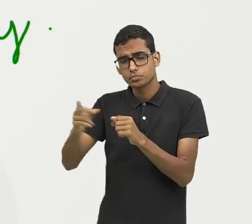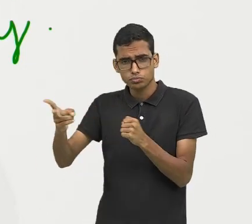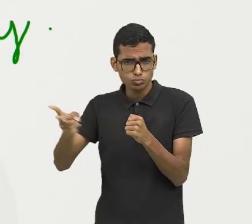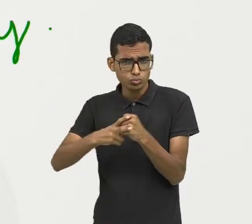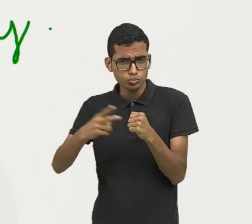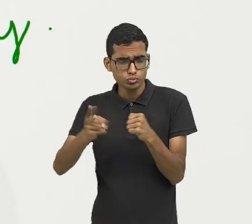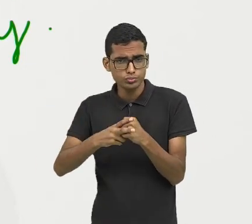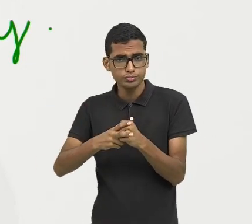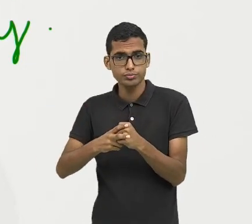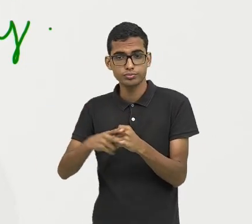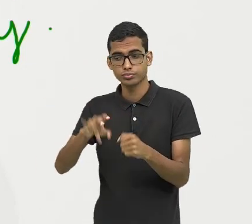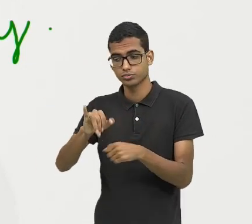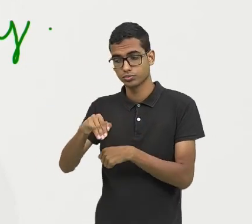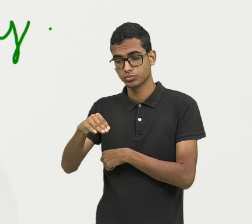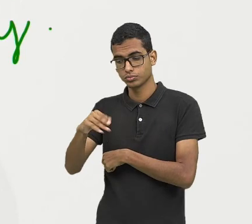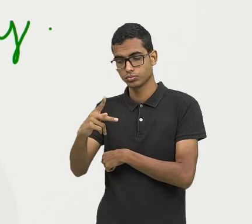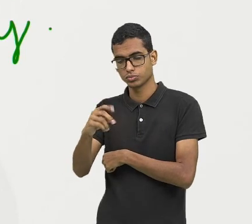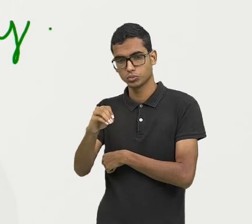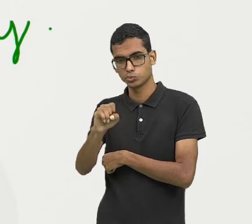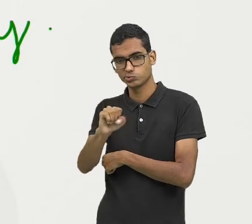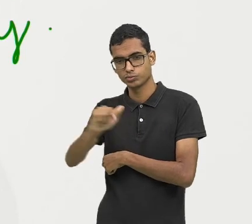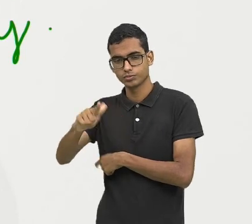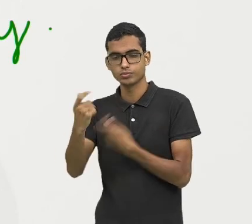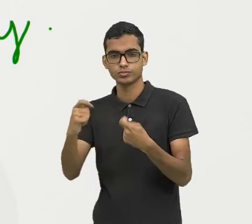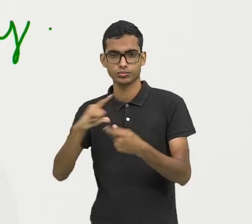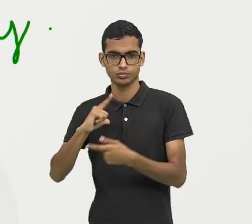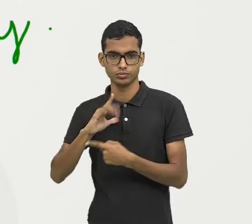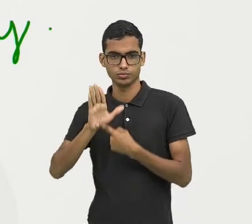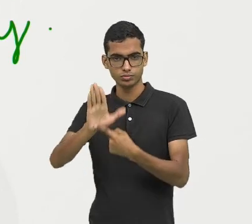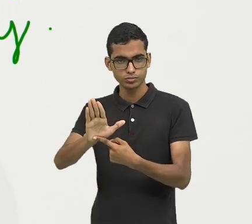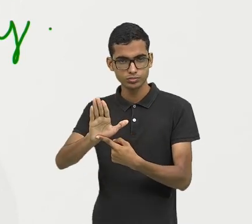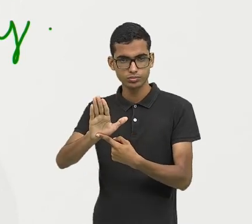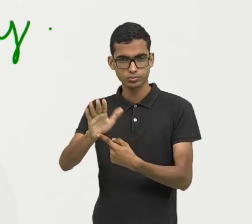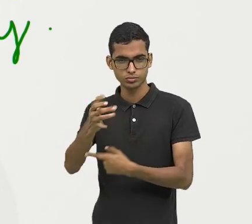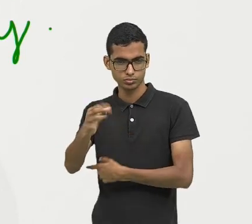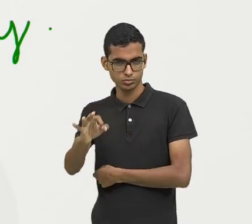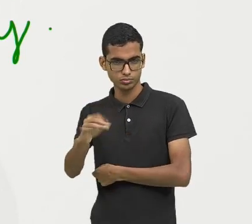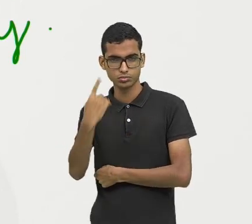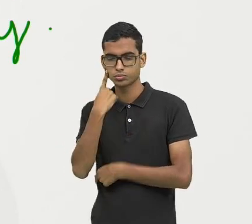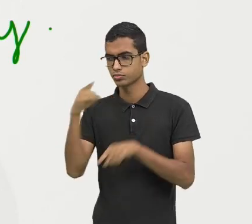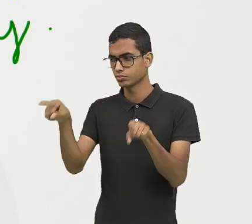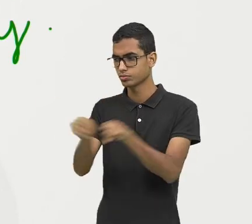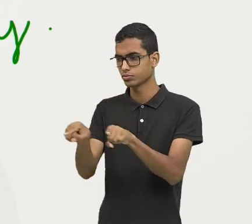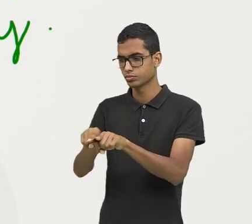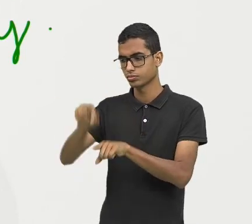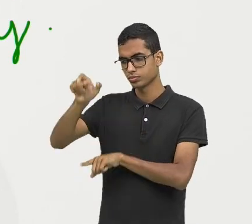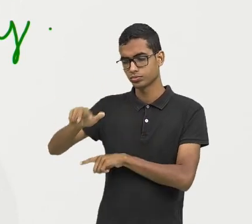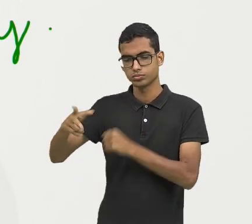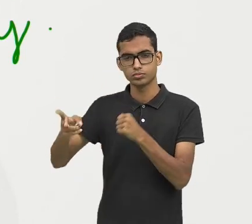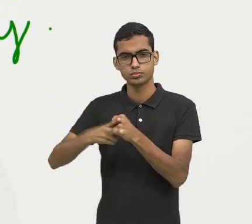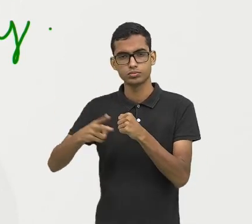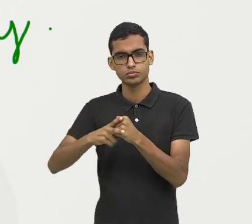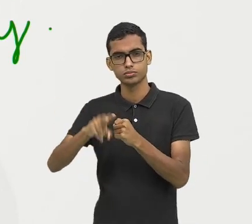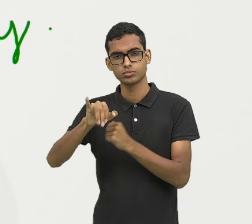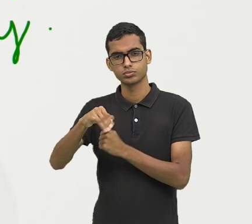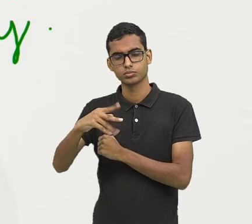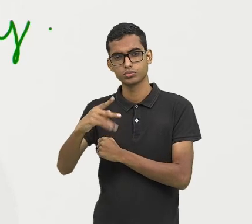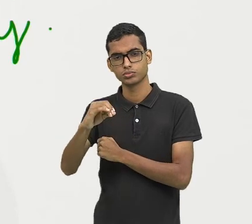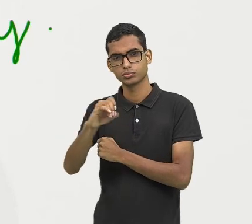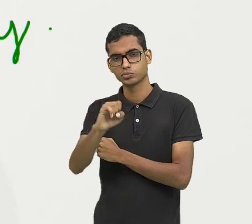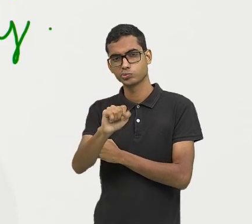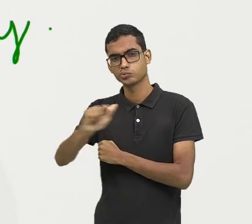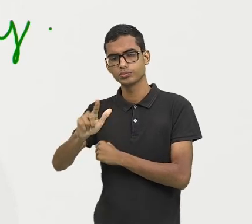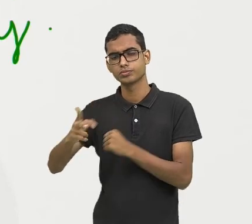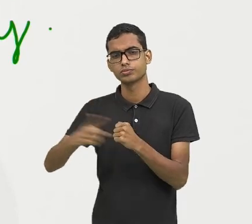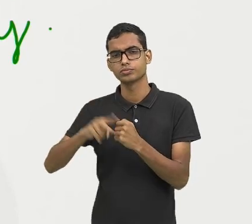verbo impessoal esteja presente. Certo? E o verbo impessoal é exatamente aquele